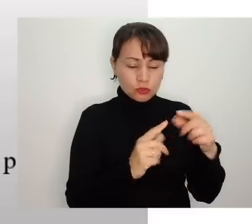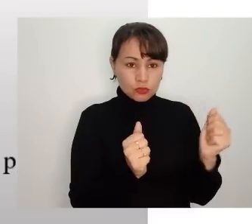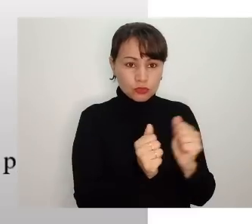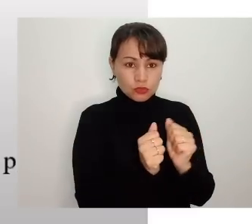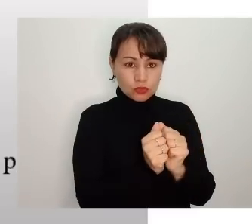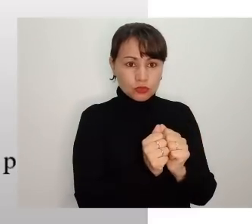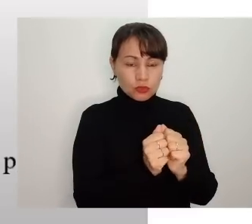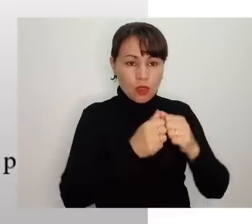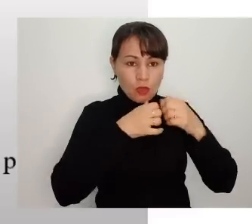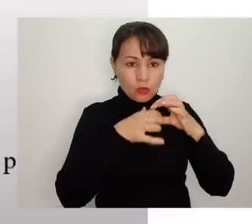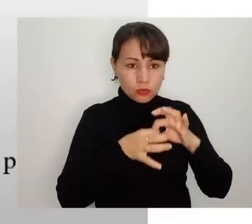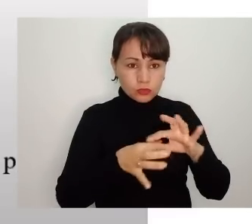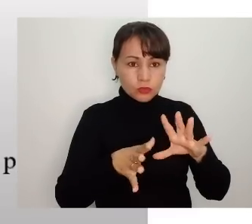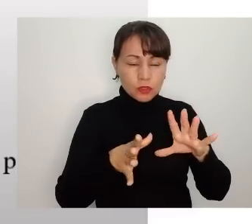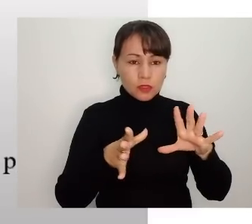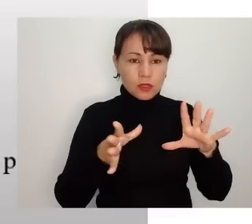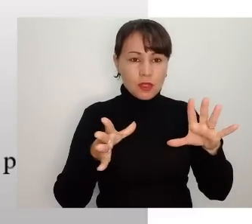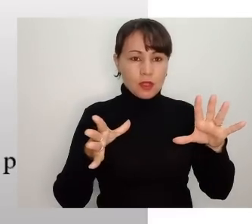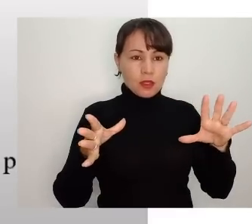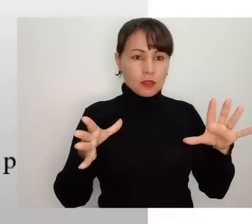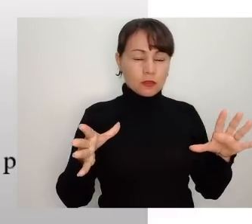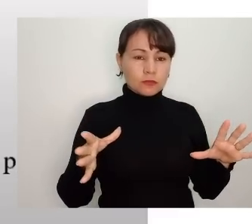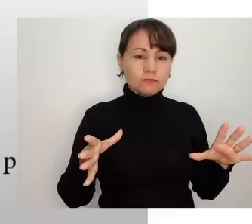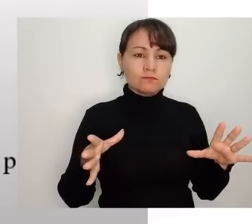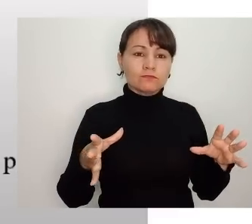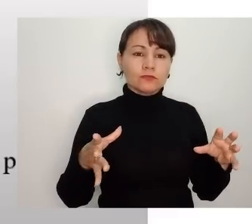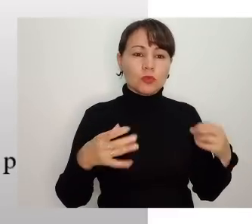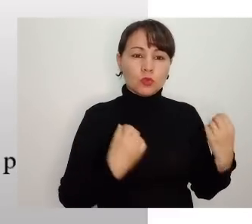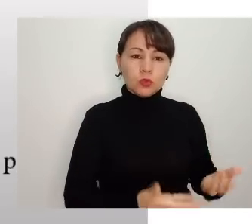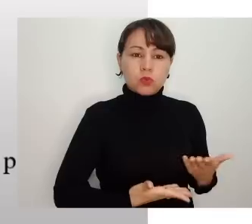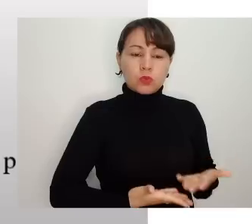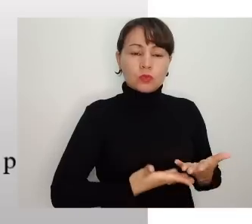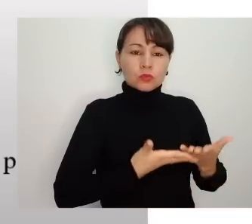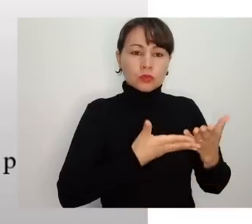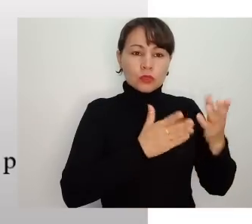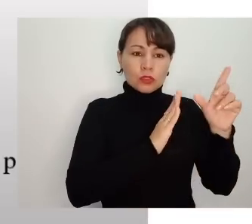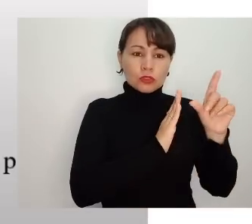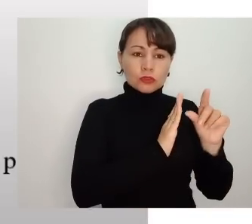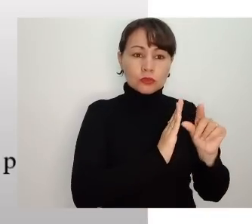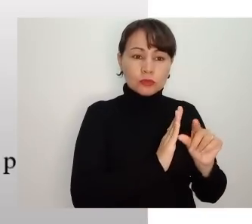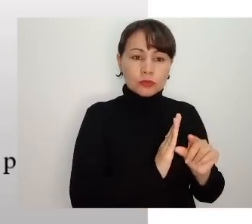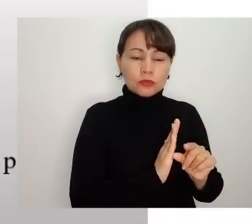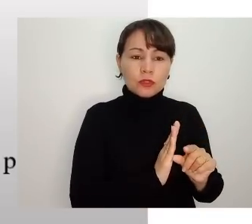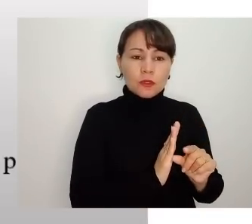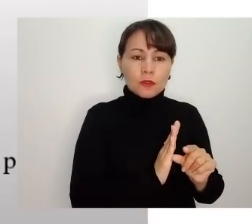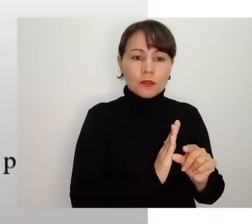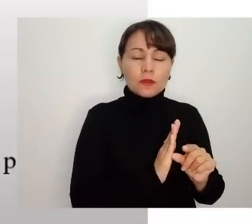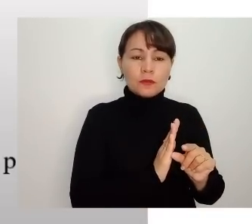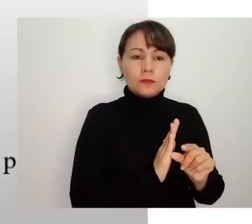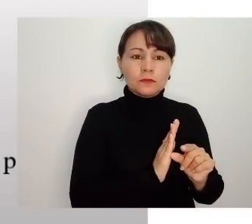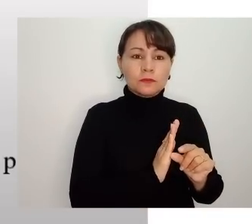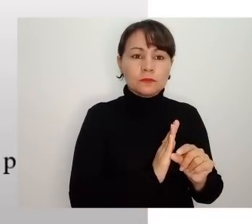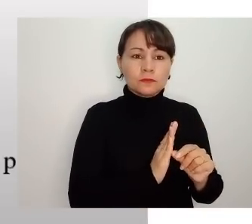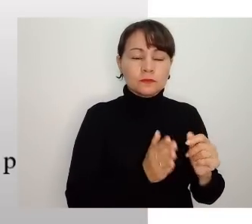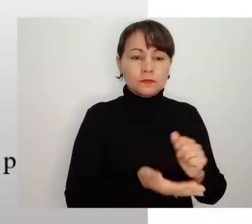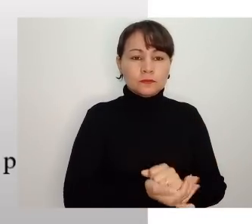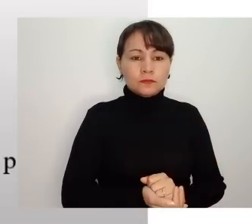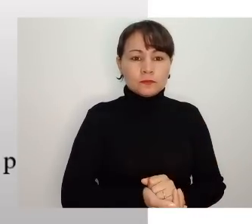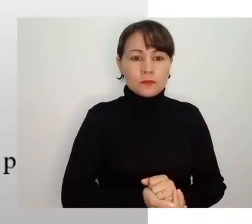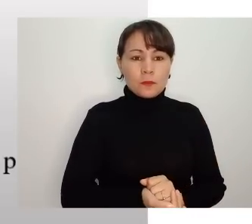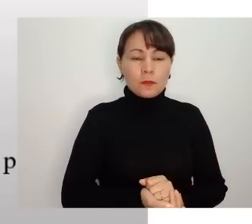simultaneamente, emitindo neurotransmissores excitatórios, diminui a amplitude